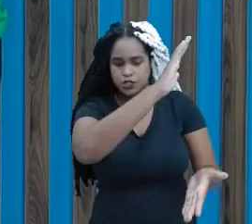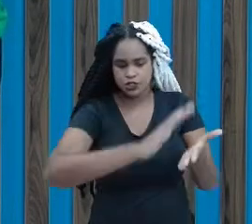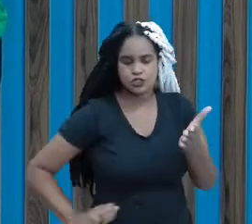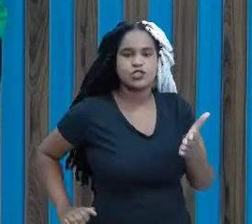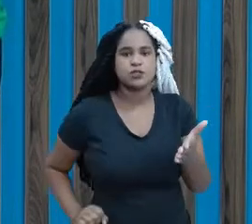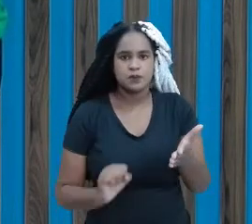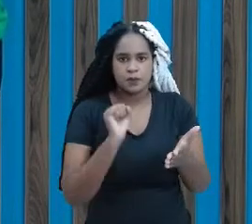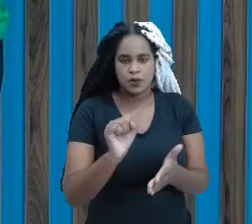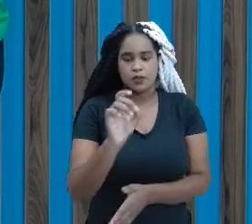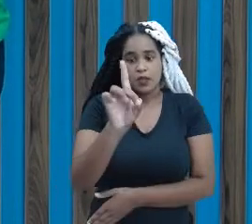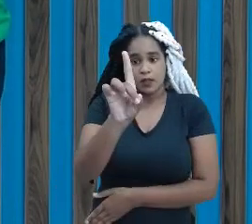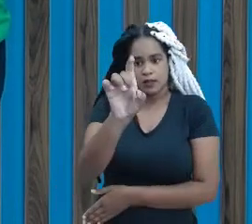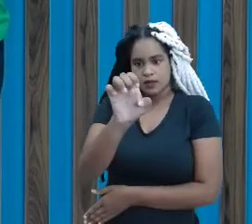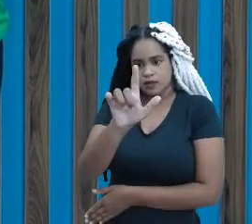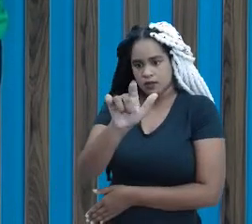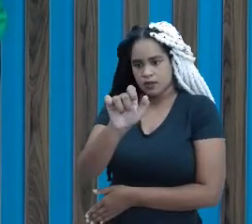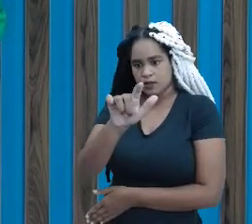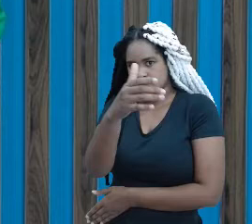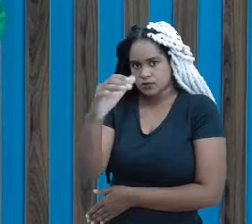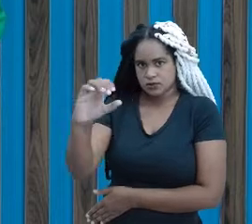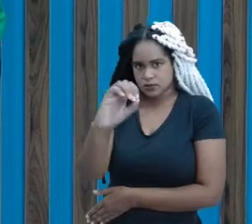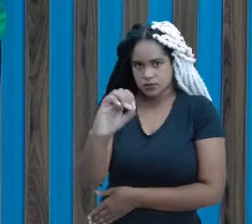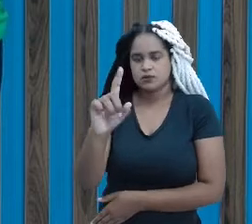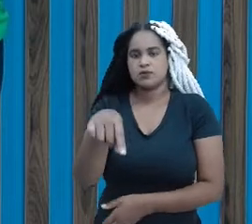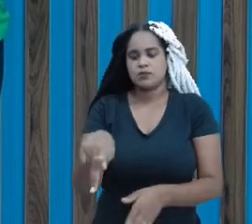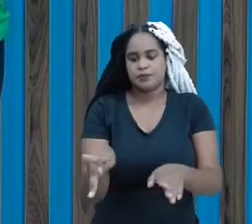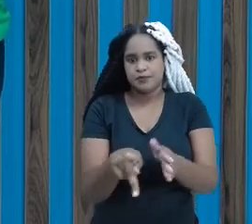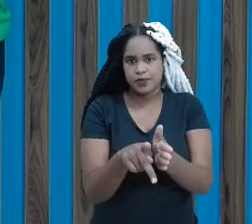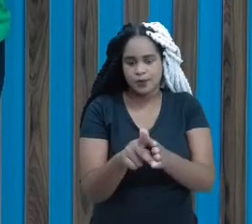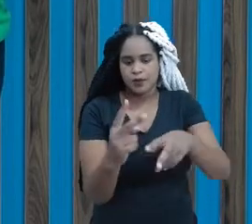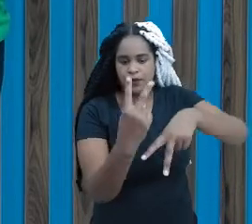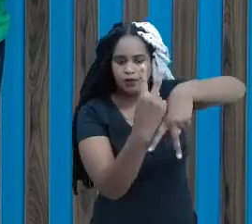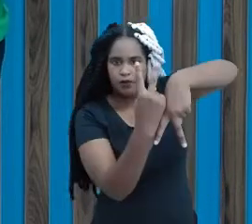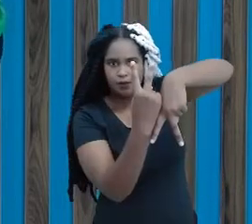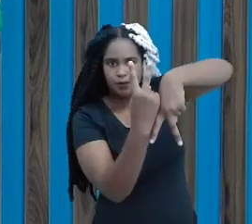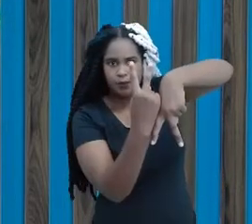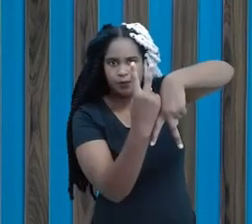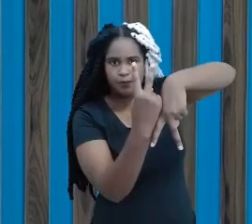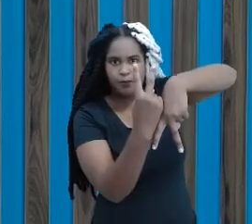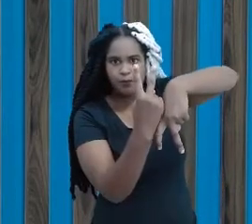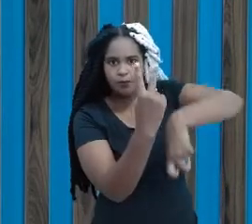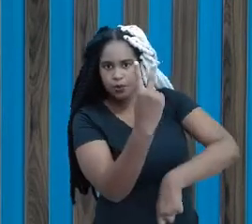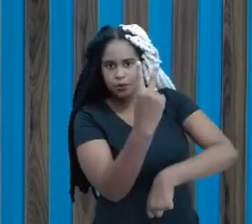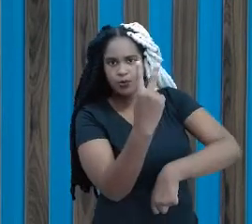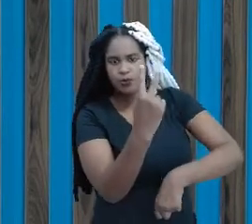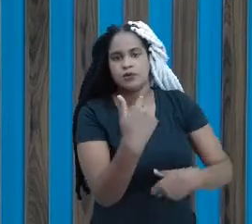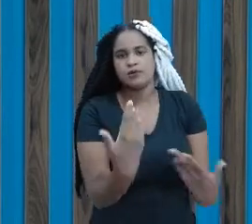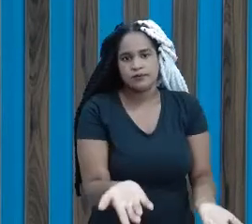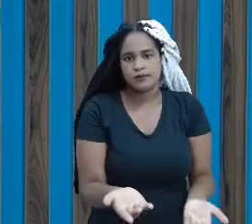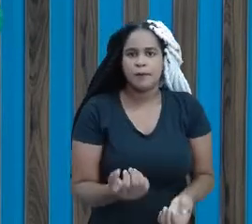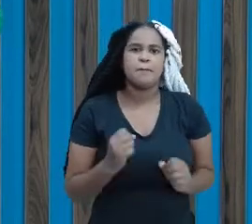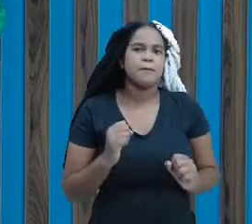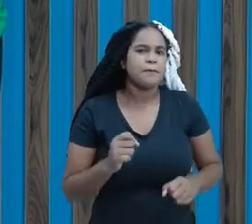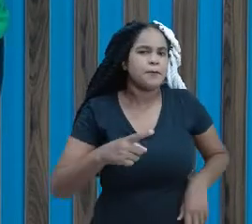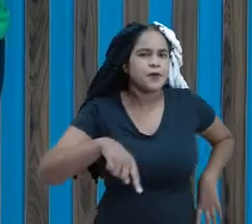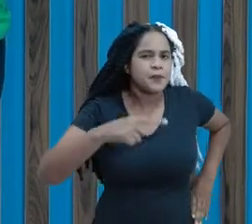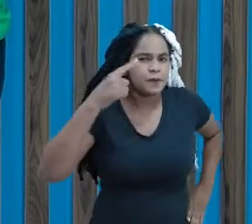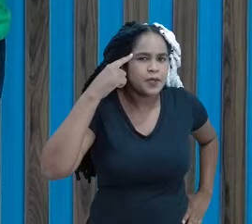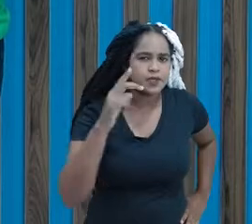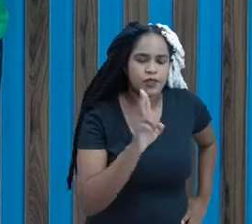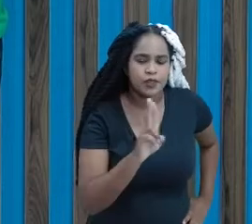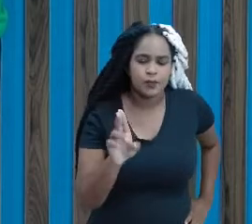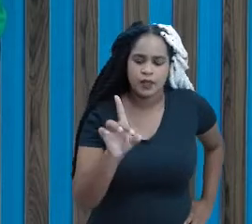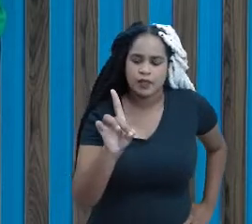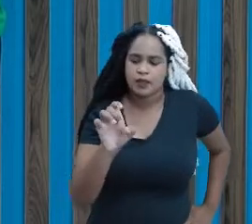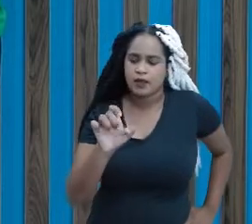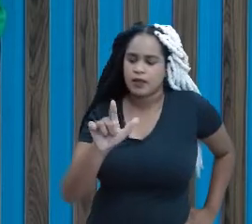deleção aí, né? Do cromossomo, tá? Vocês vão ver já já. Pensou que deletado era só um termo aí que usava